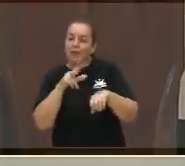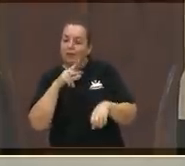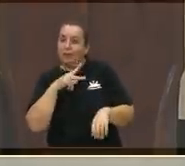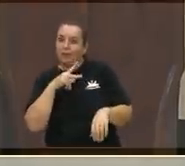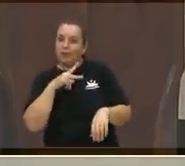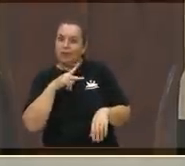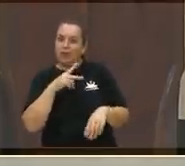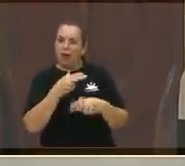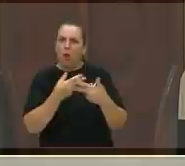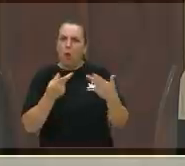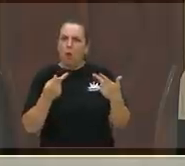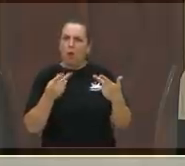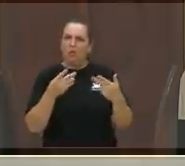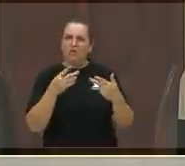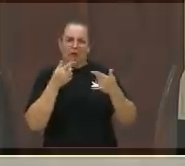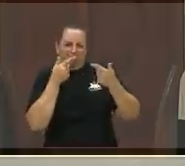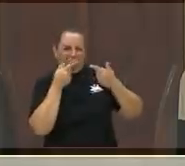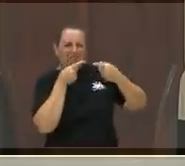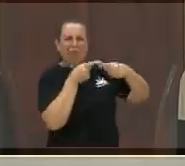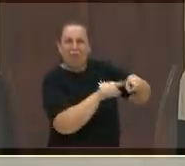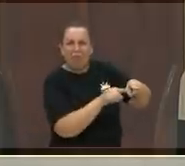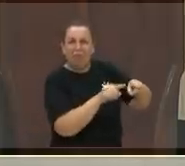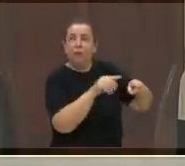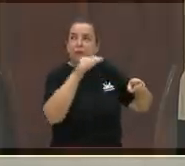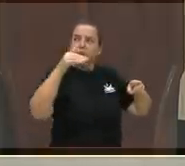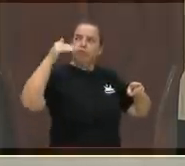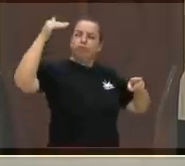ofende a soberania de deus